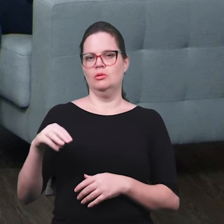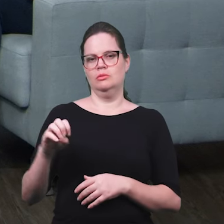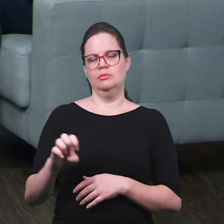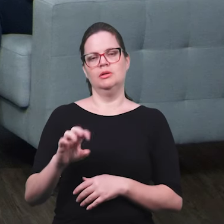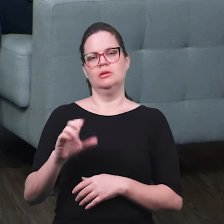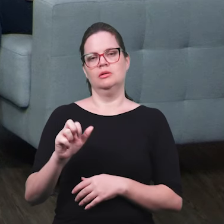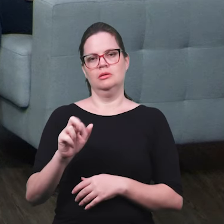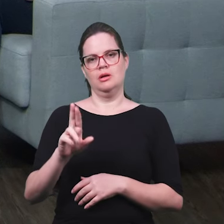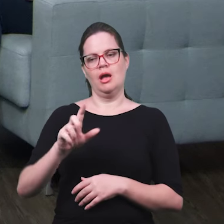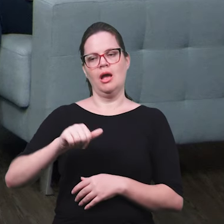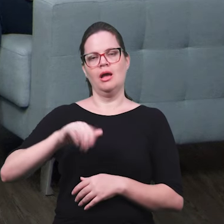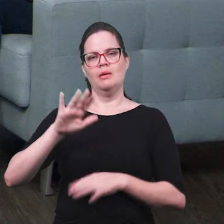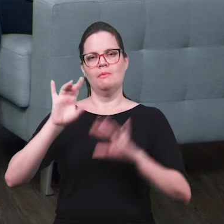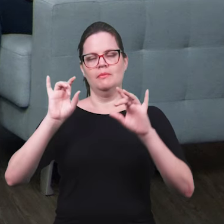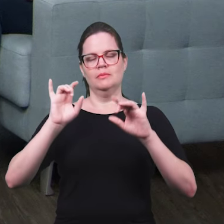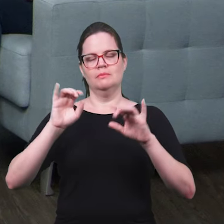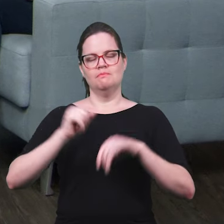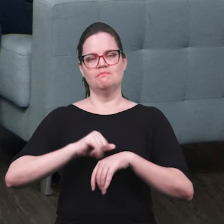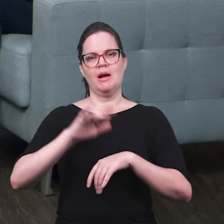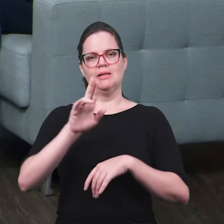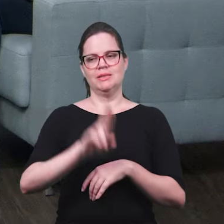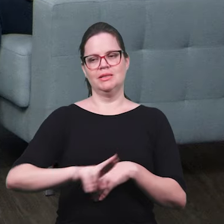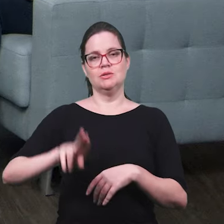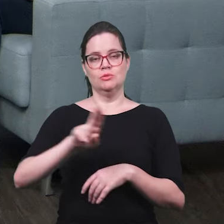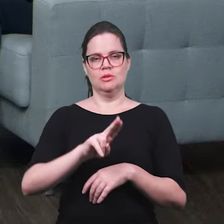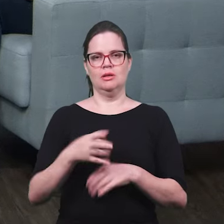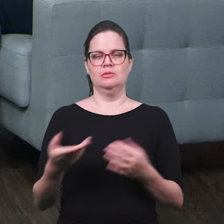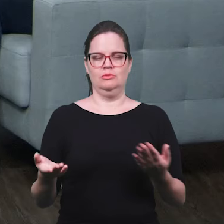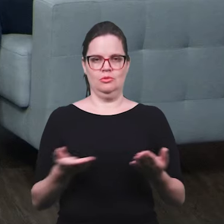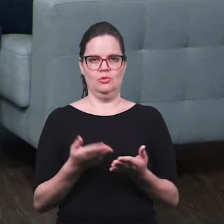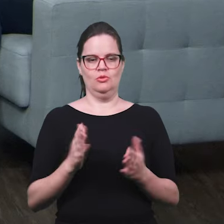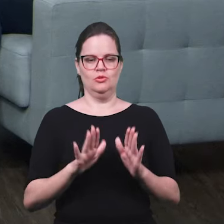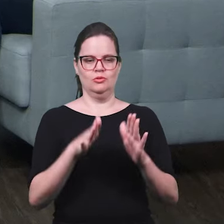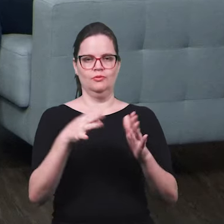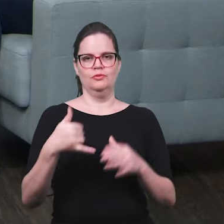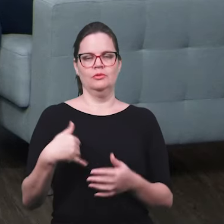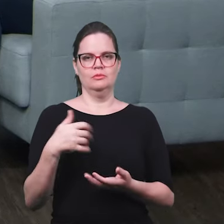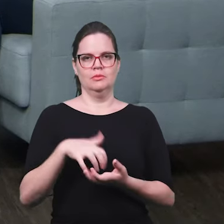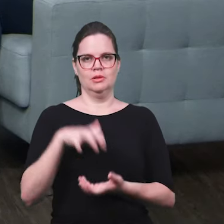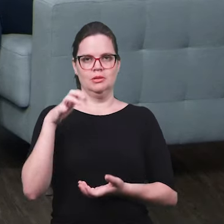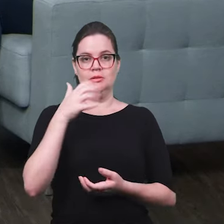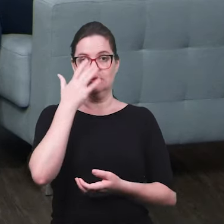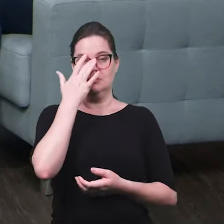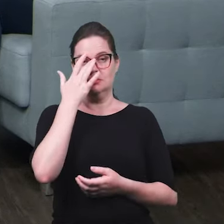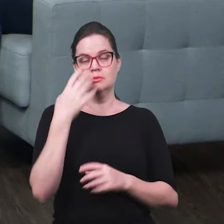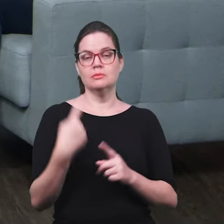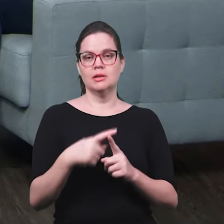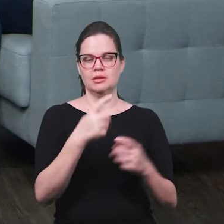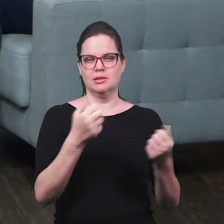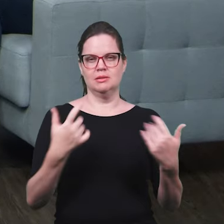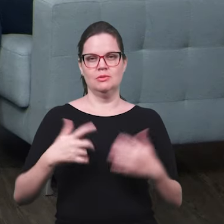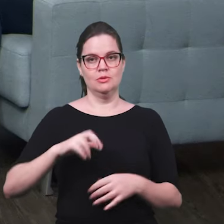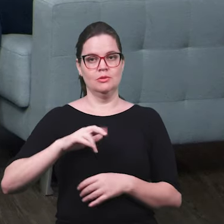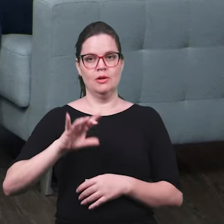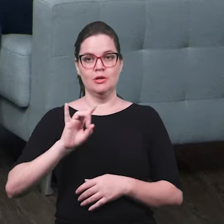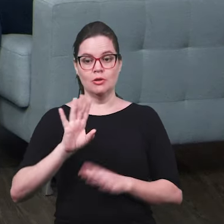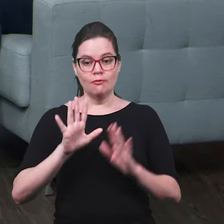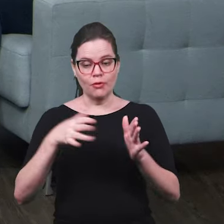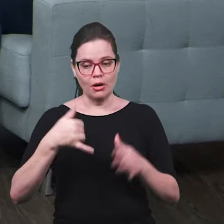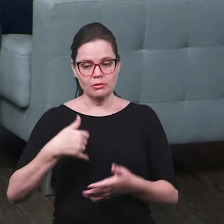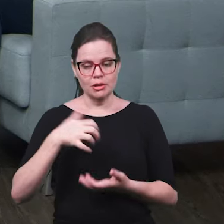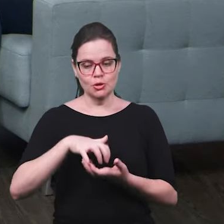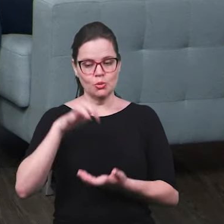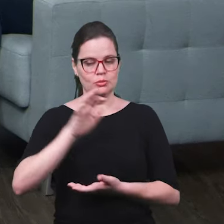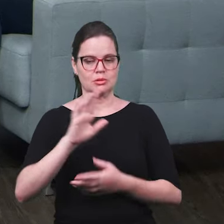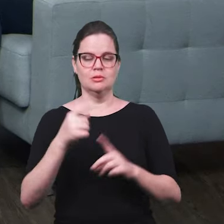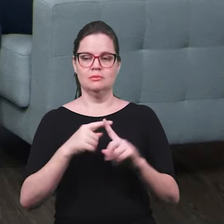forma de cuidado bastante utilizada para os idosos também. Como você disse, não é só para os